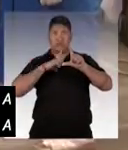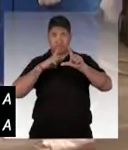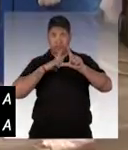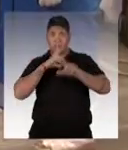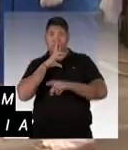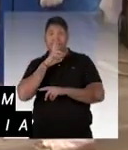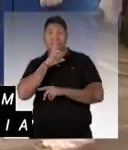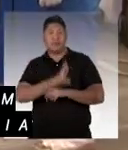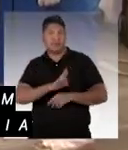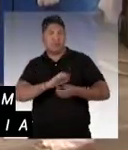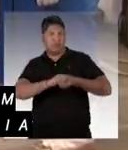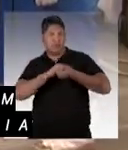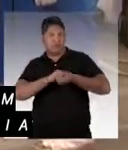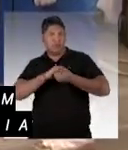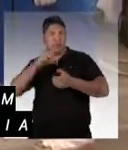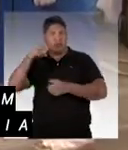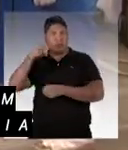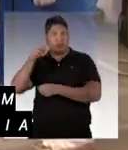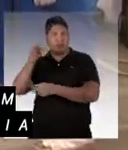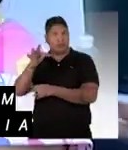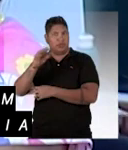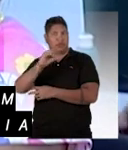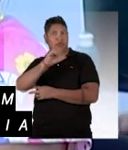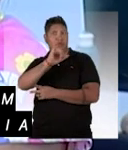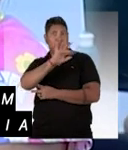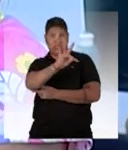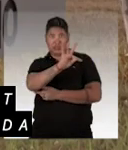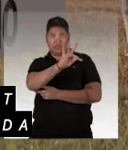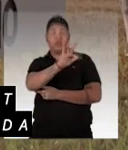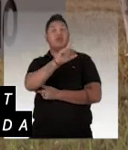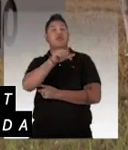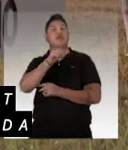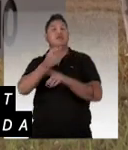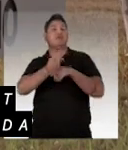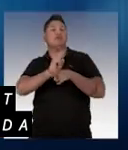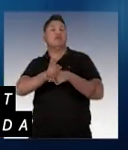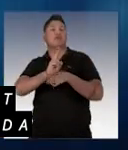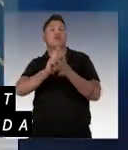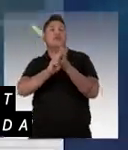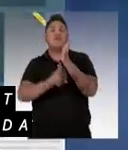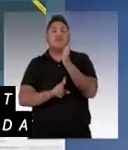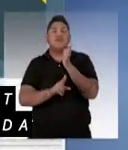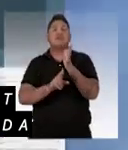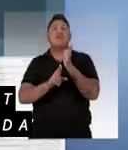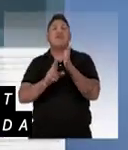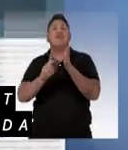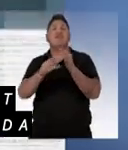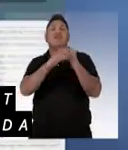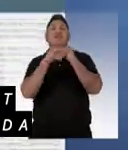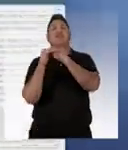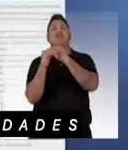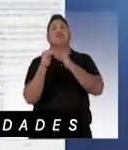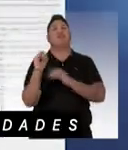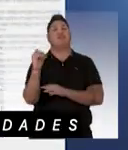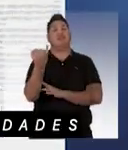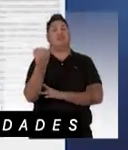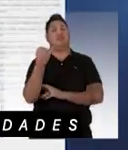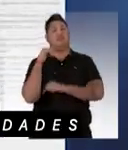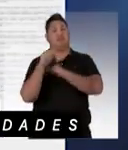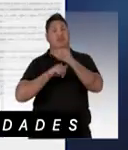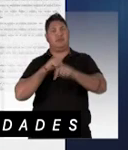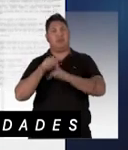em operação, também resultado de parceria entre o MPT e a OIT, foi o Observatório da Diversidade e